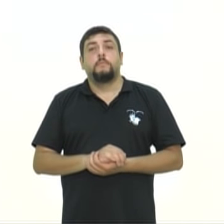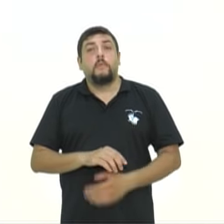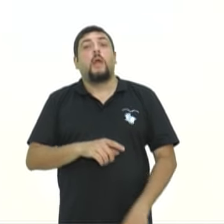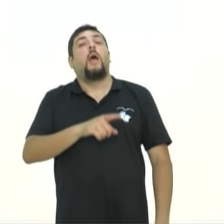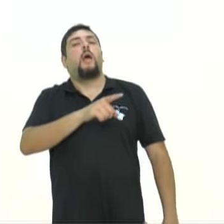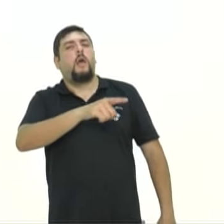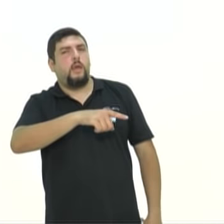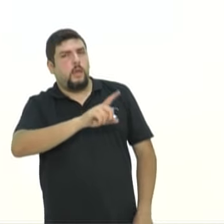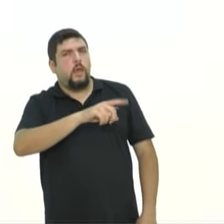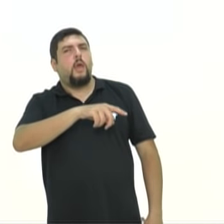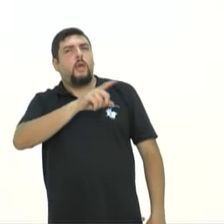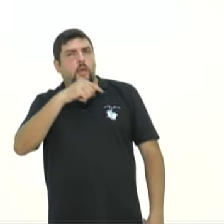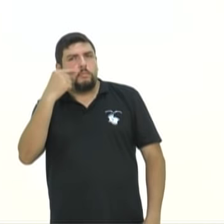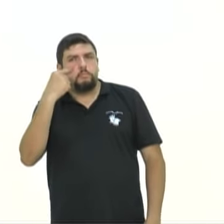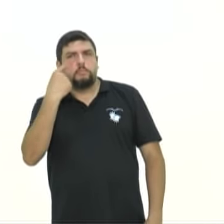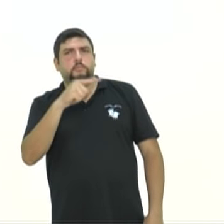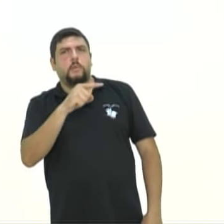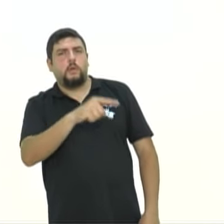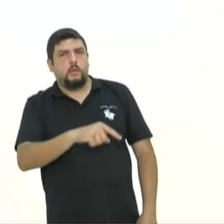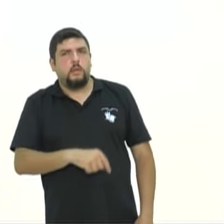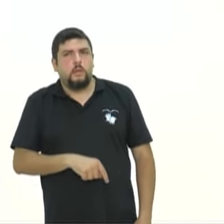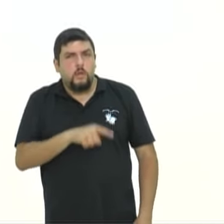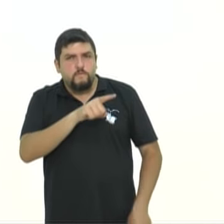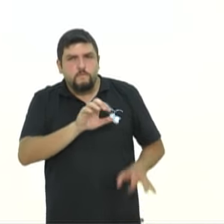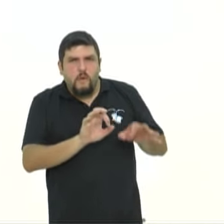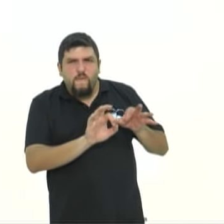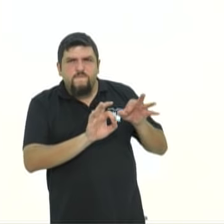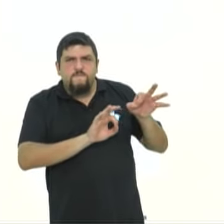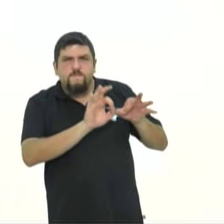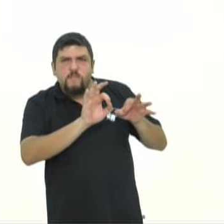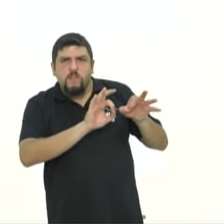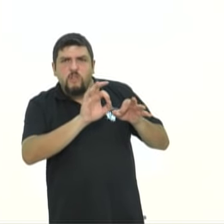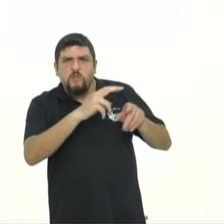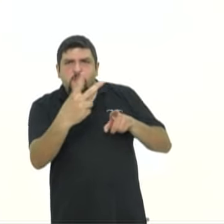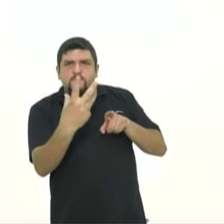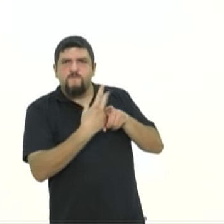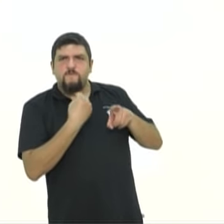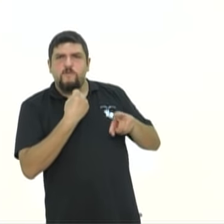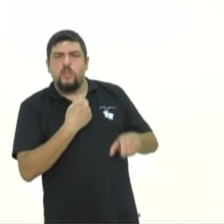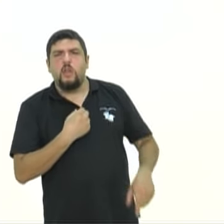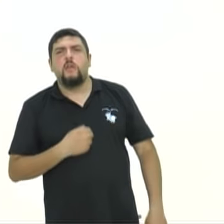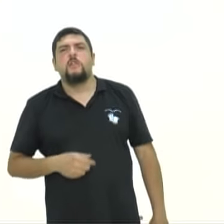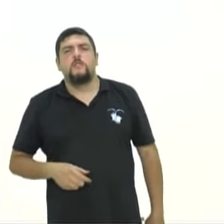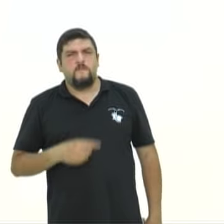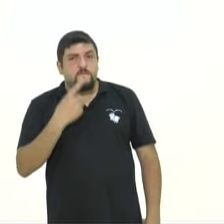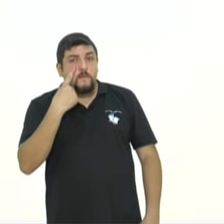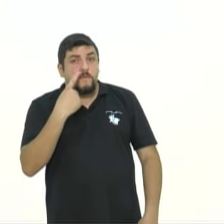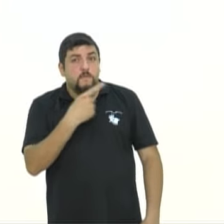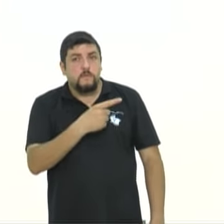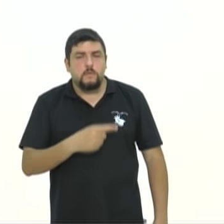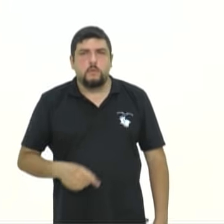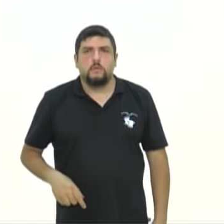te peguei, Cebolinha, fazendo um plano infalível para me derrotar, né? Eu quero ver.